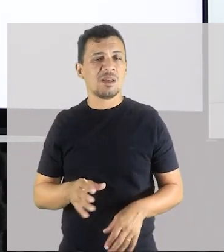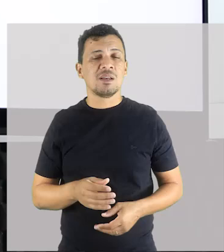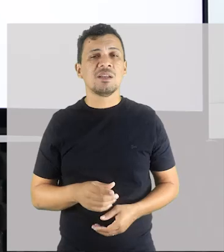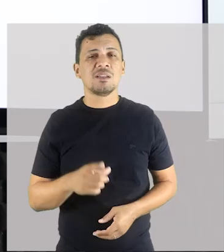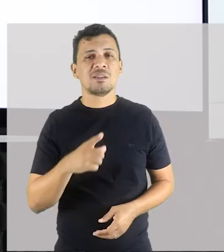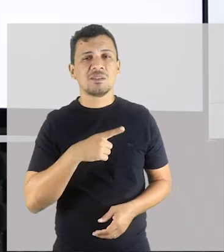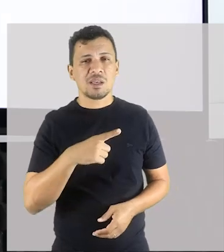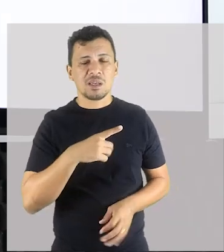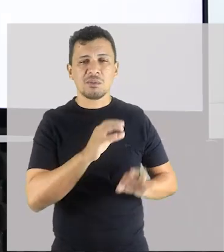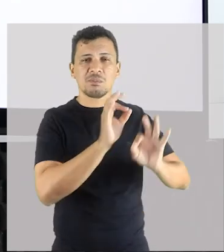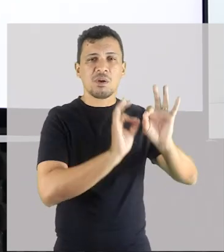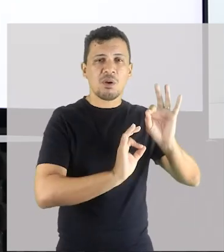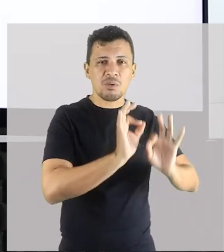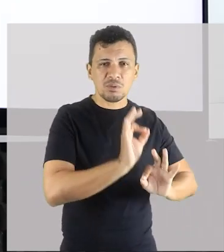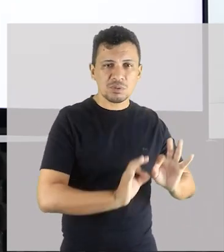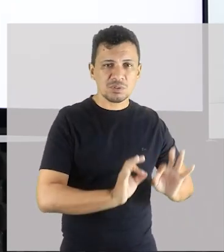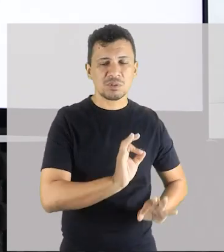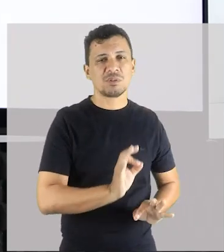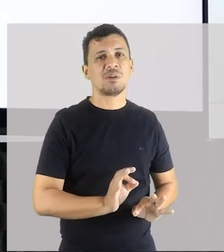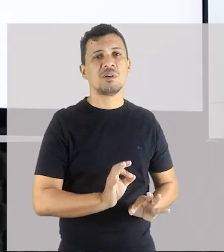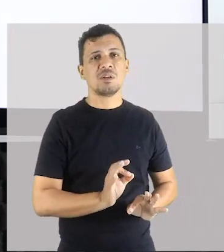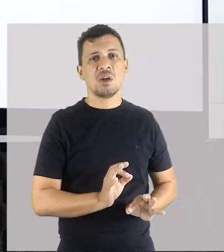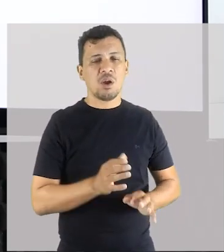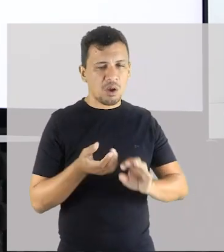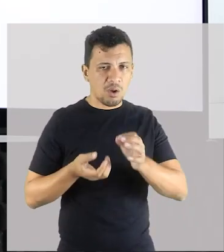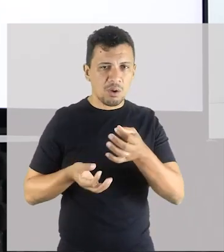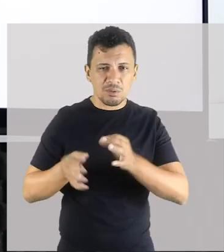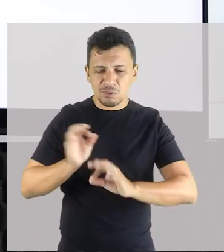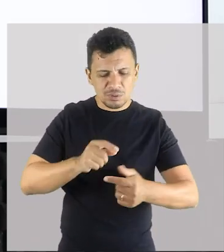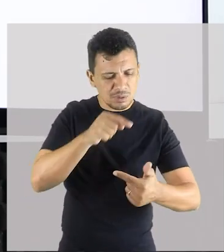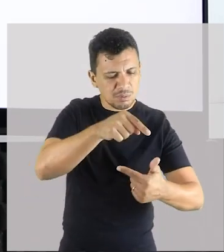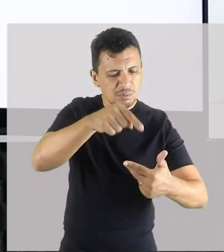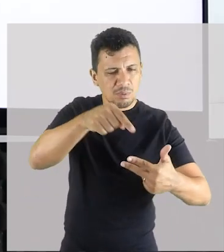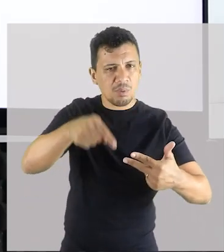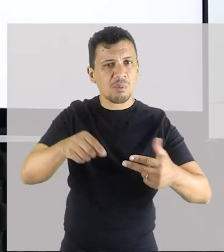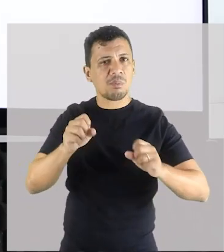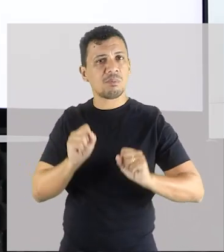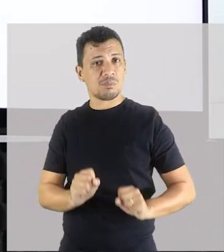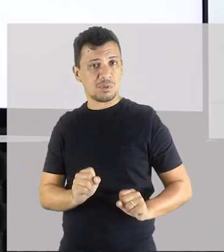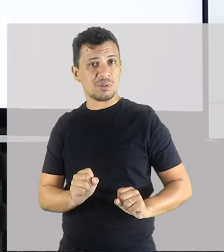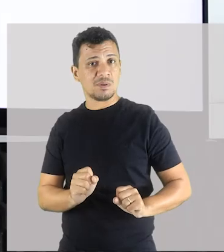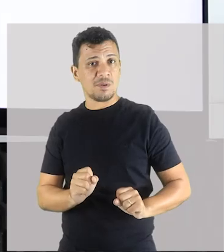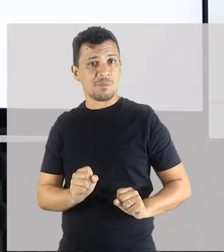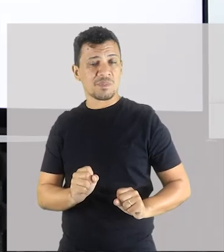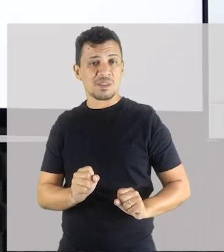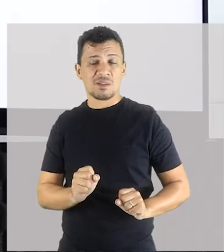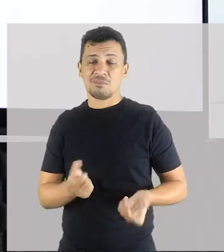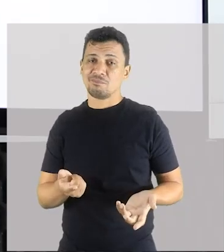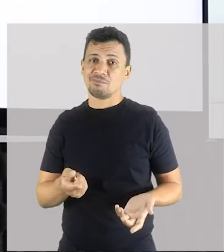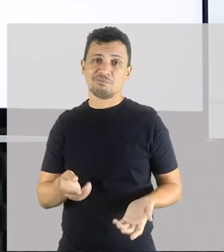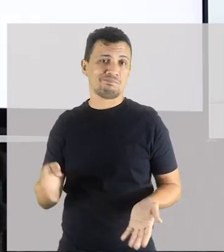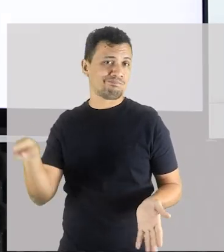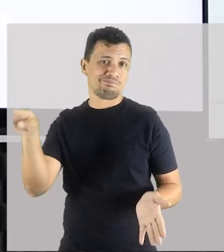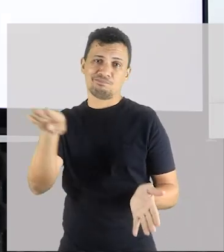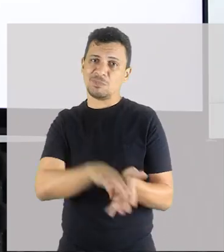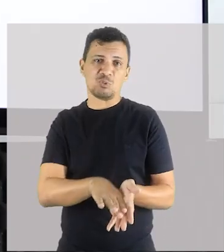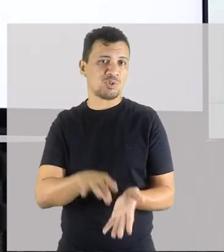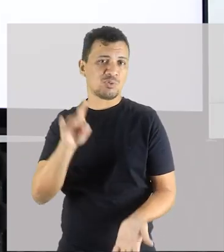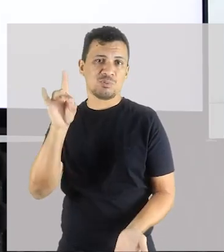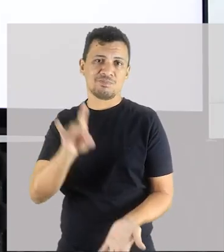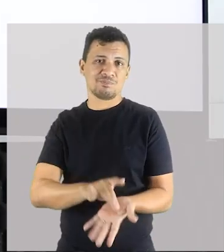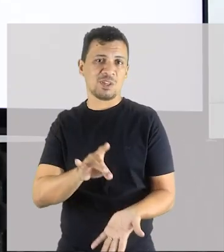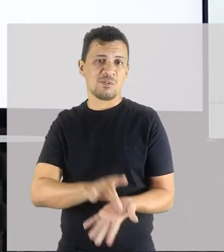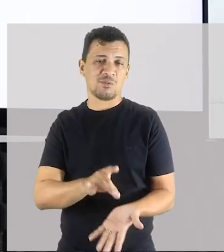estrutura presidencialista, a divisão dos poderes, continuou sendo... não chegou, de fato,